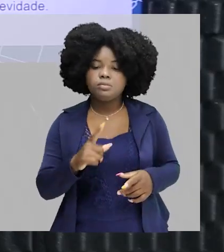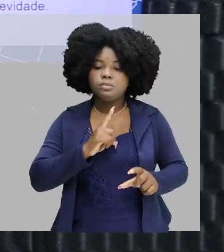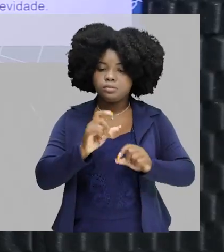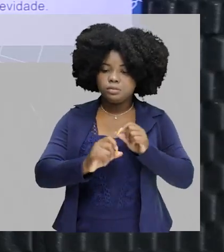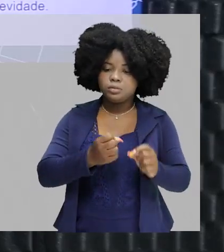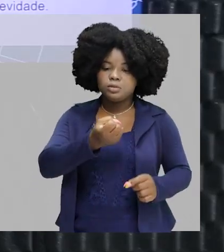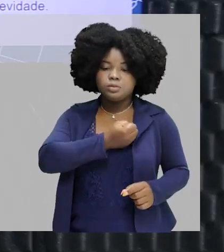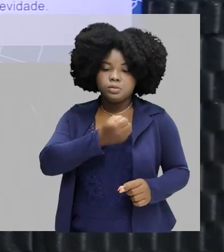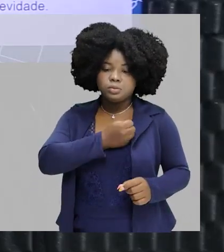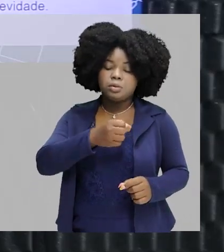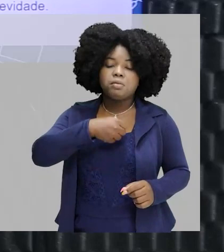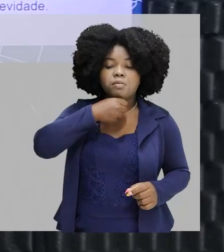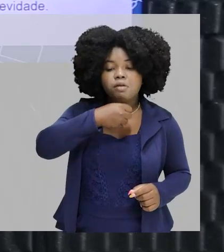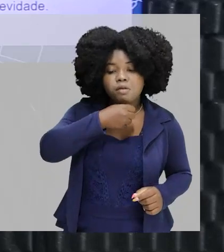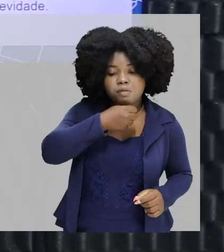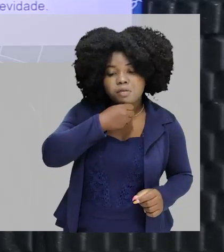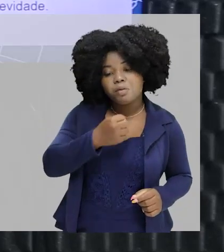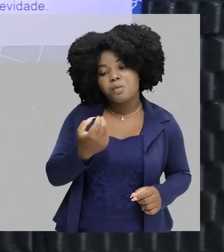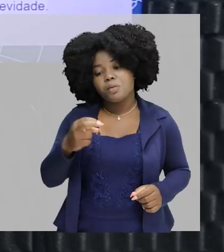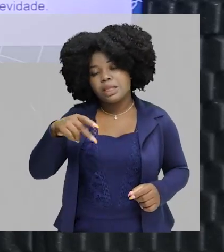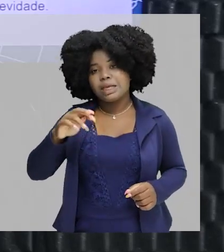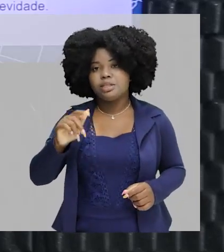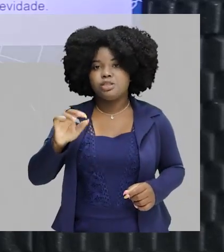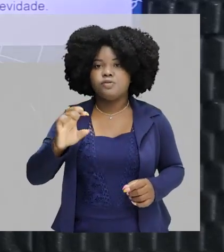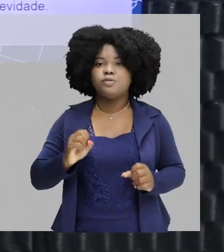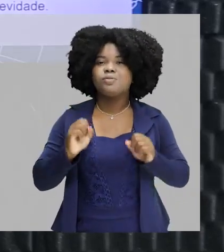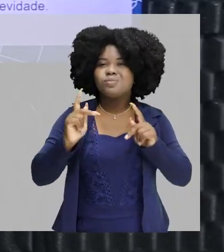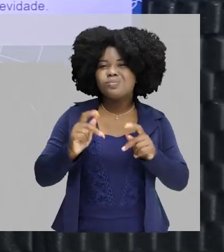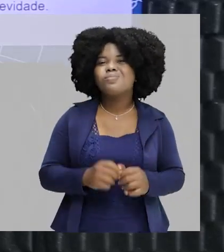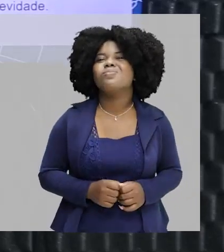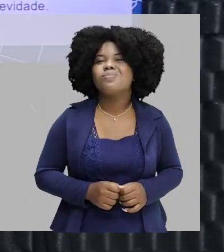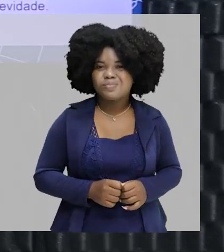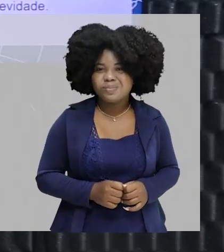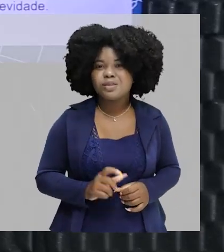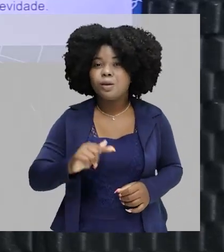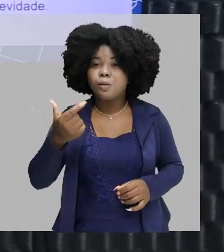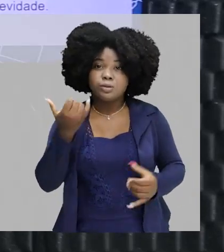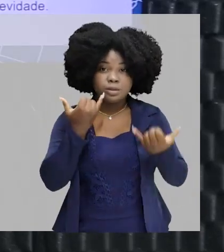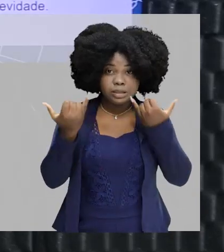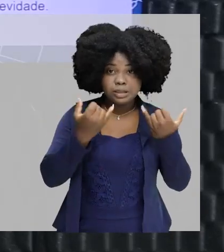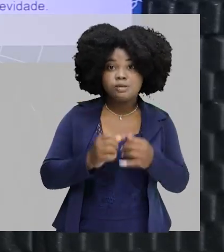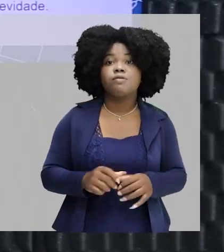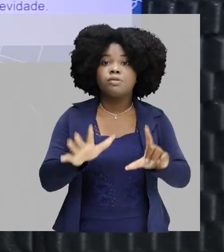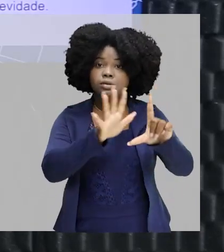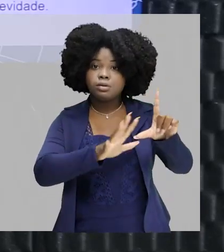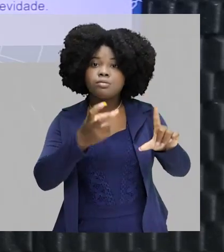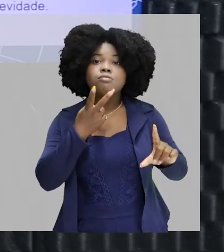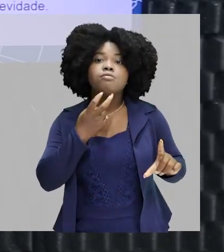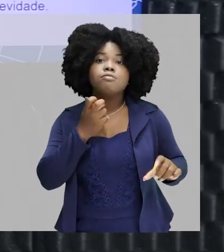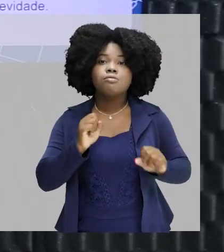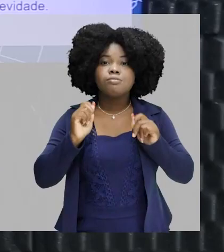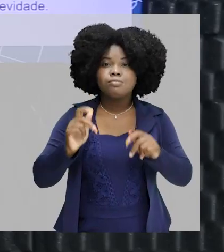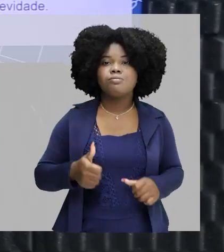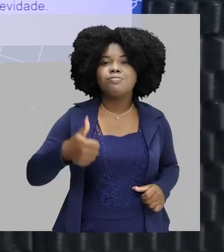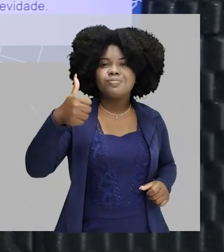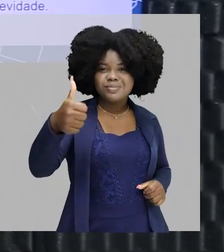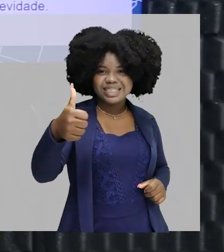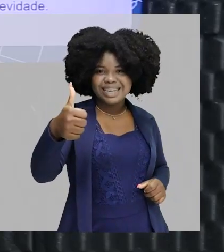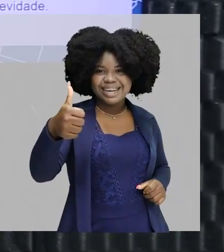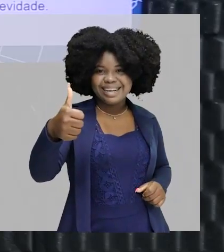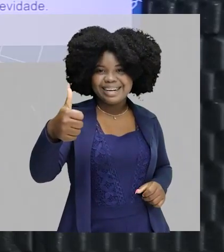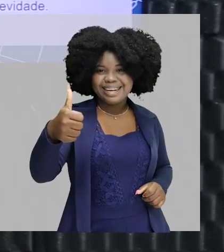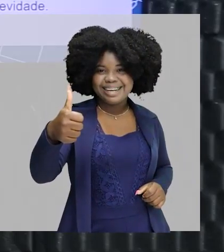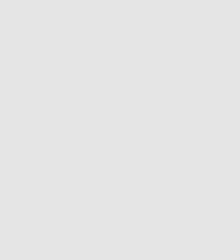número envelhecendo ou negativo. Beleza? Então, galera, para essas e outras informações, plataforma Gonçalves Dias. Valeu!